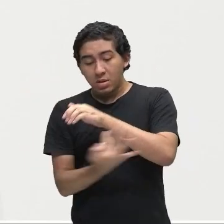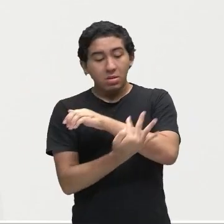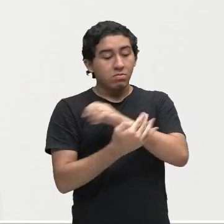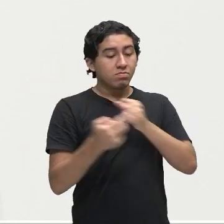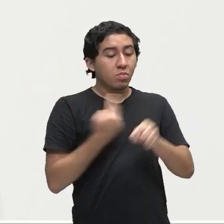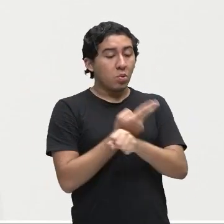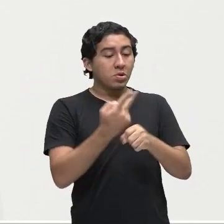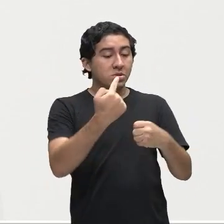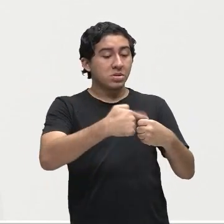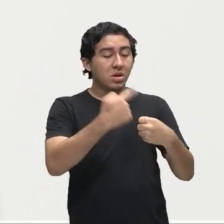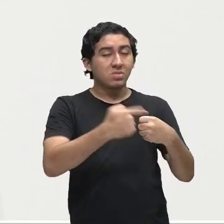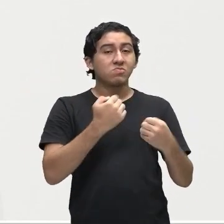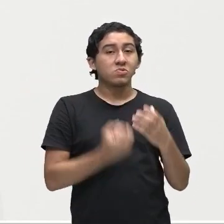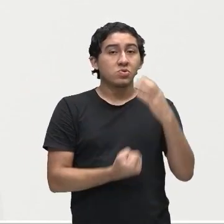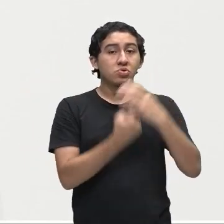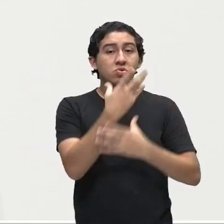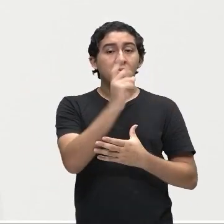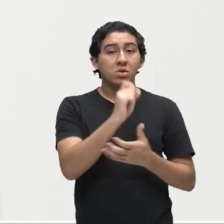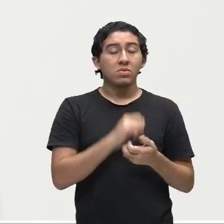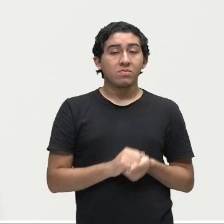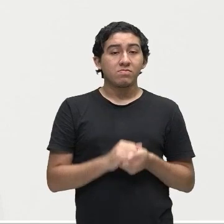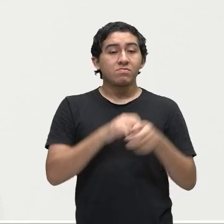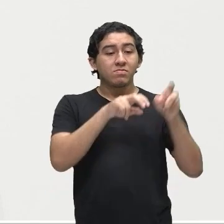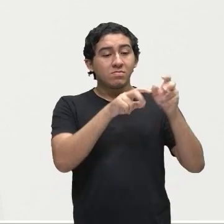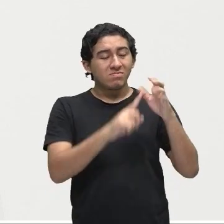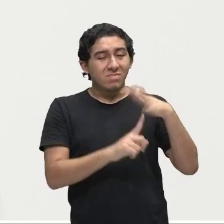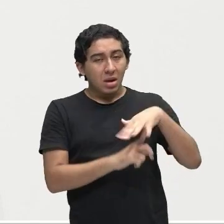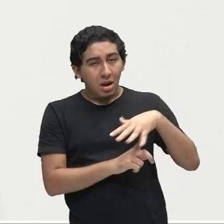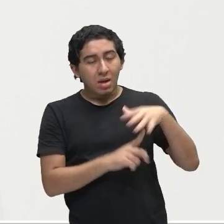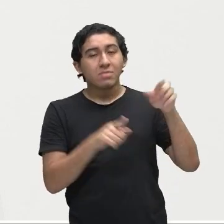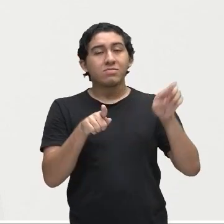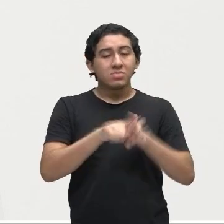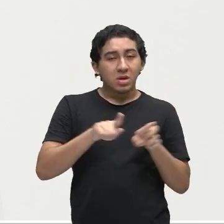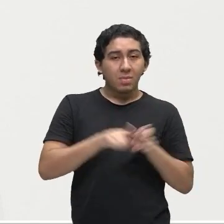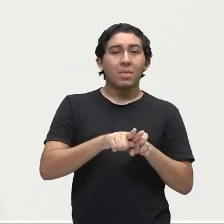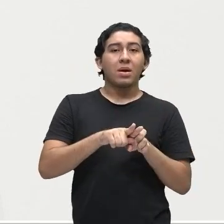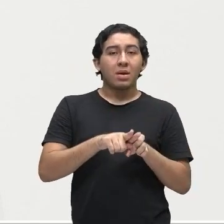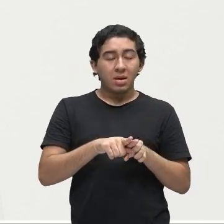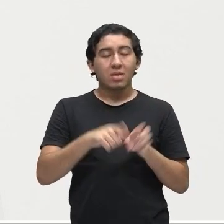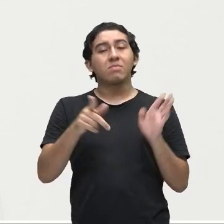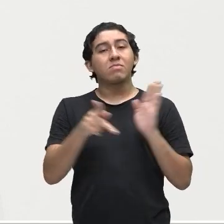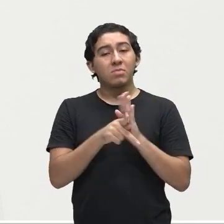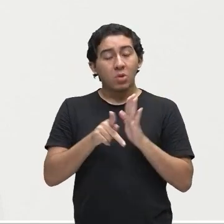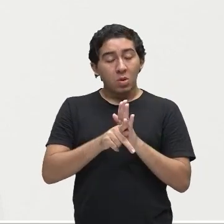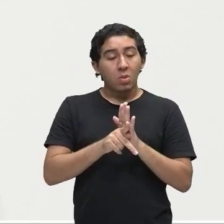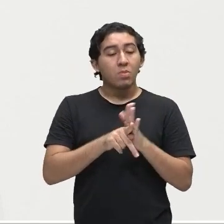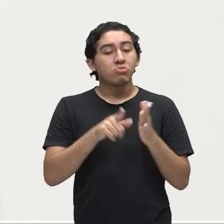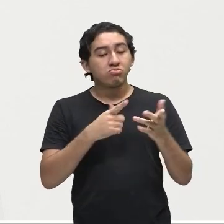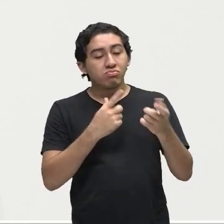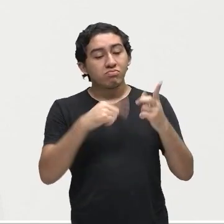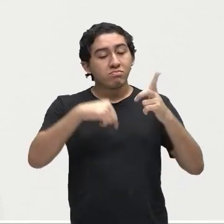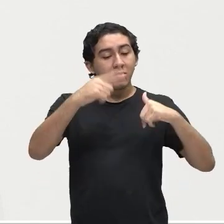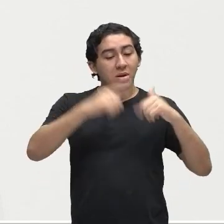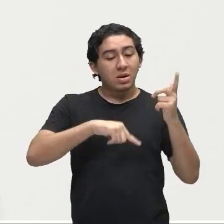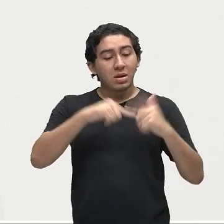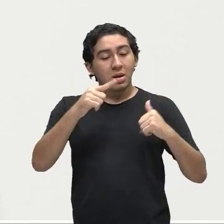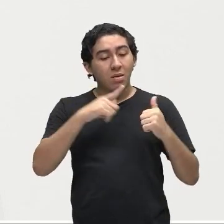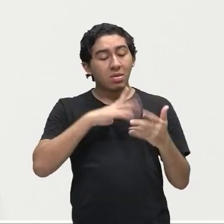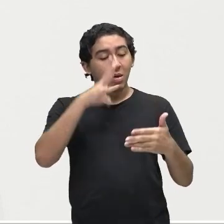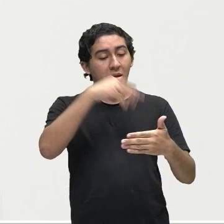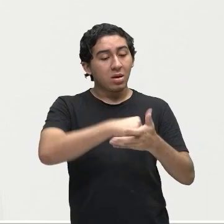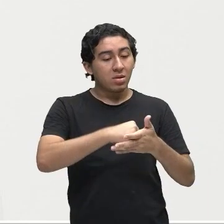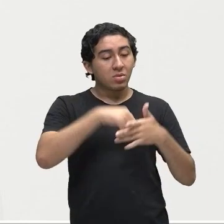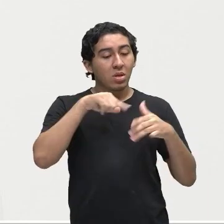dos mercados, as feiras e os produtos do comércio que acabam tendo uma relevância cada vez maior durante